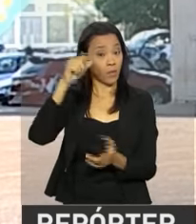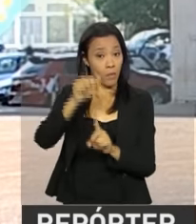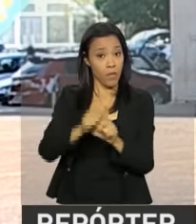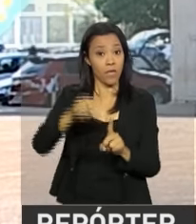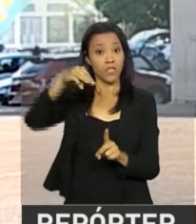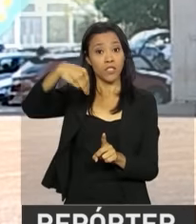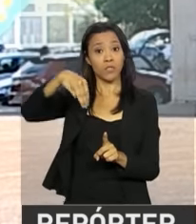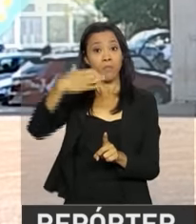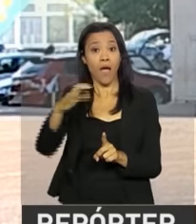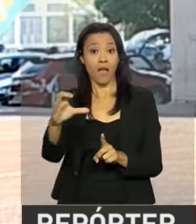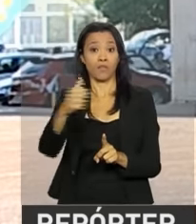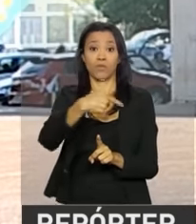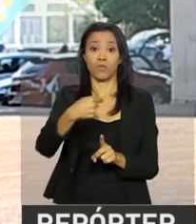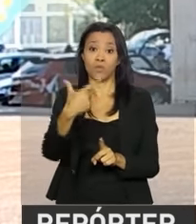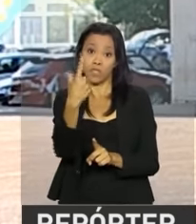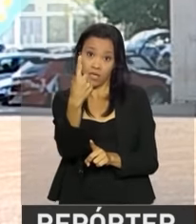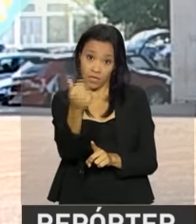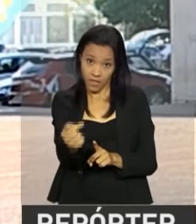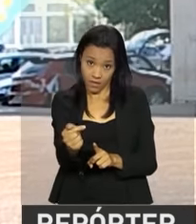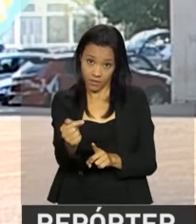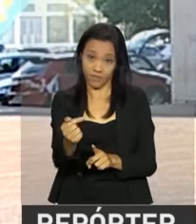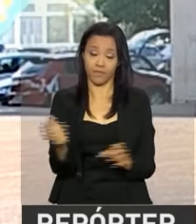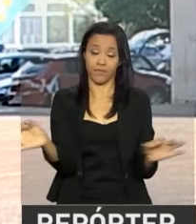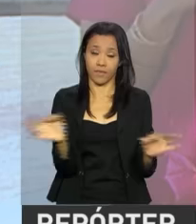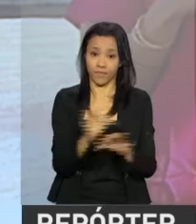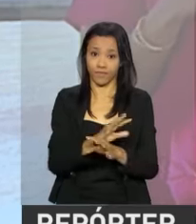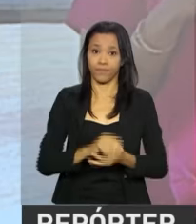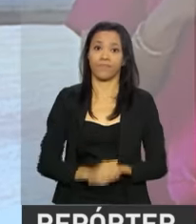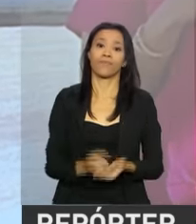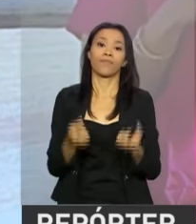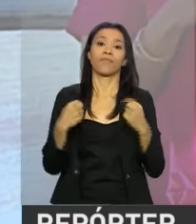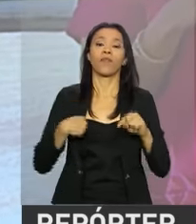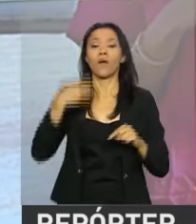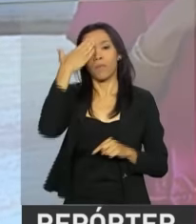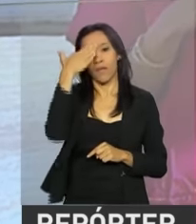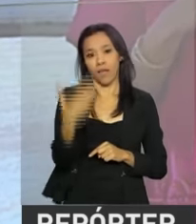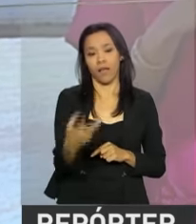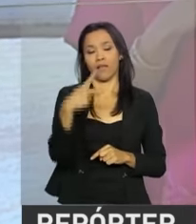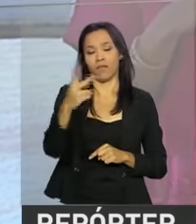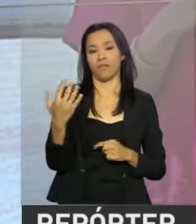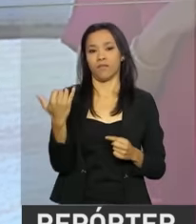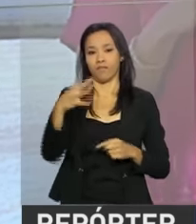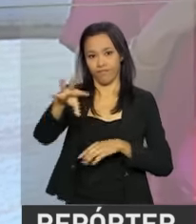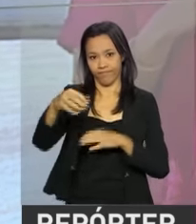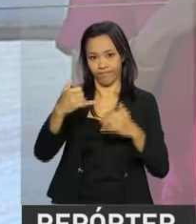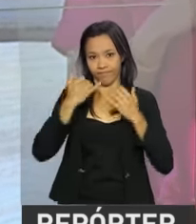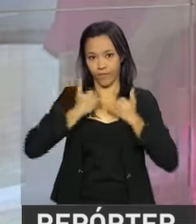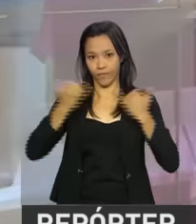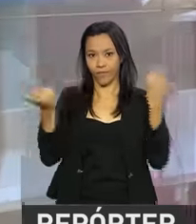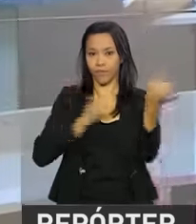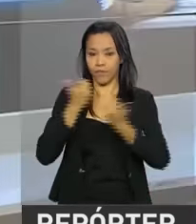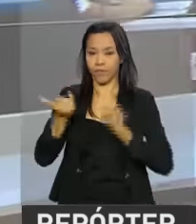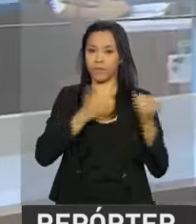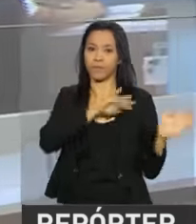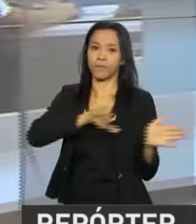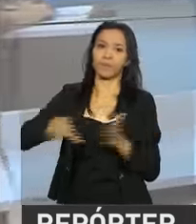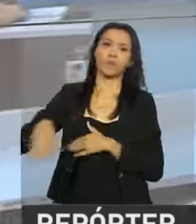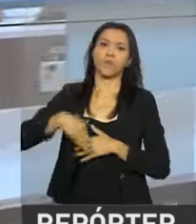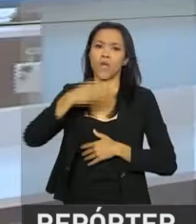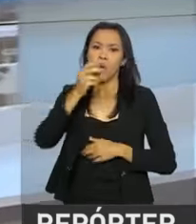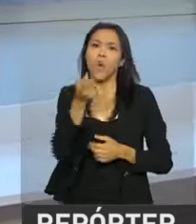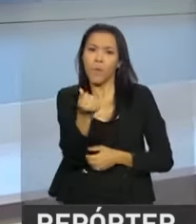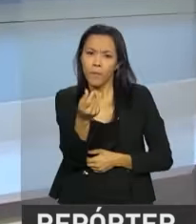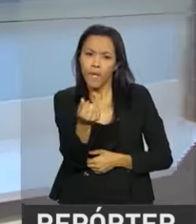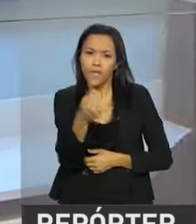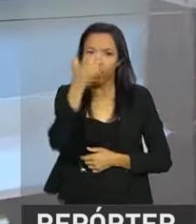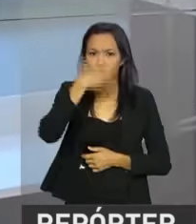de 2017. Renata. Obrigada, Gabriela, pelas suas informações ao vivo. O preço de frutas e hortaliças